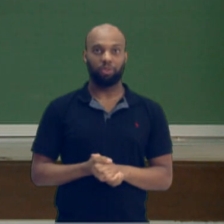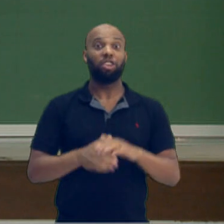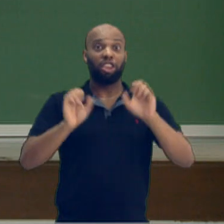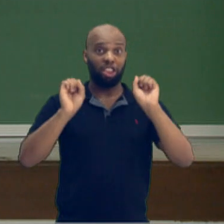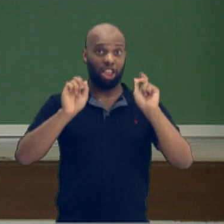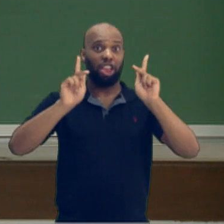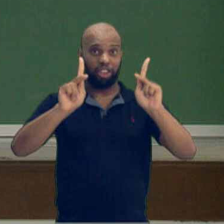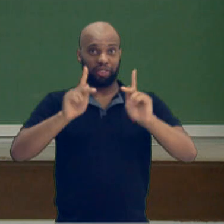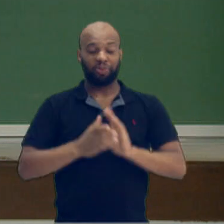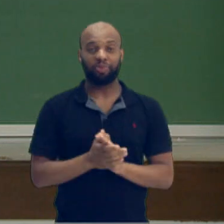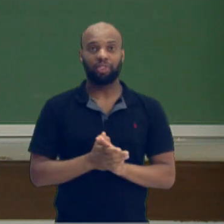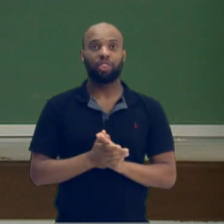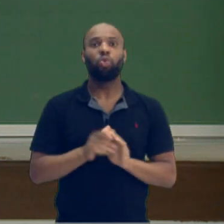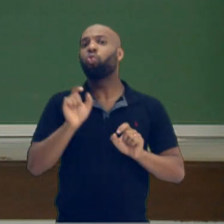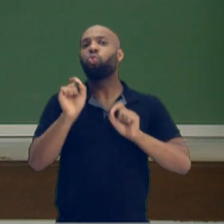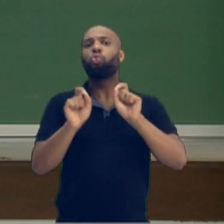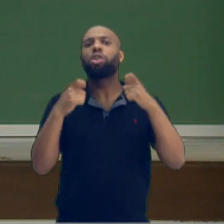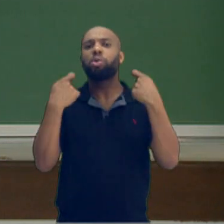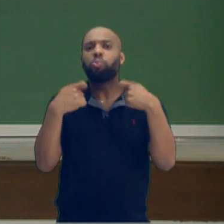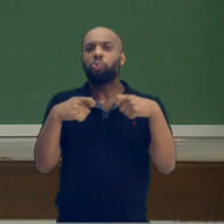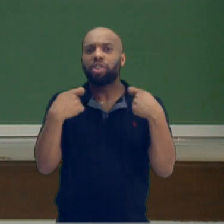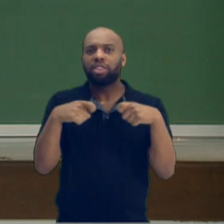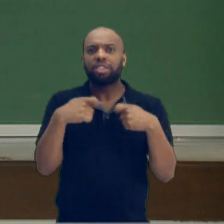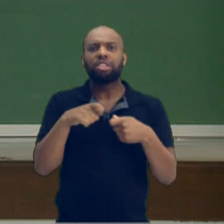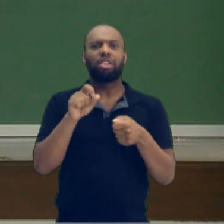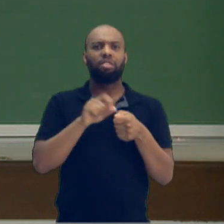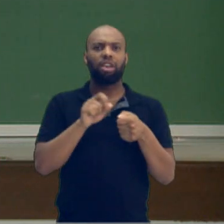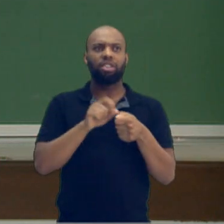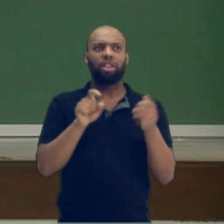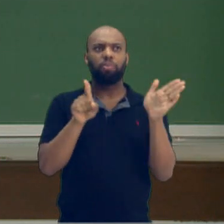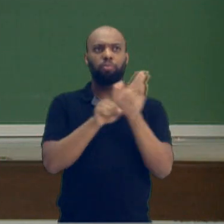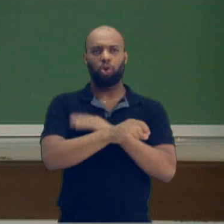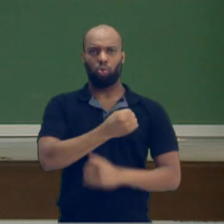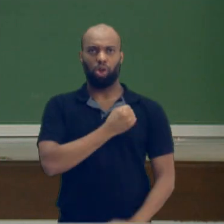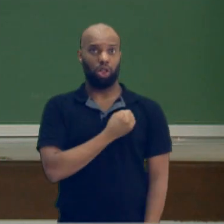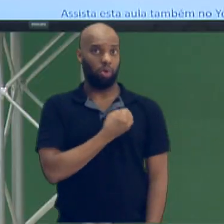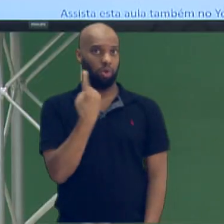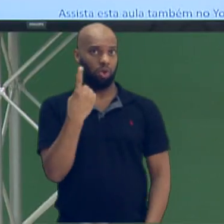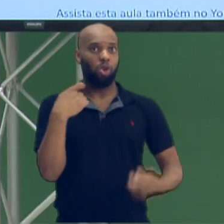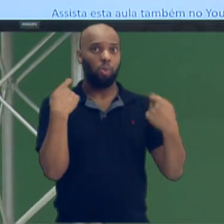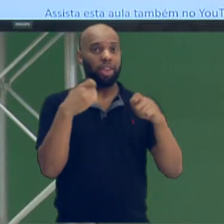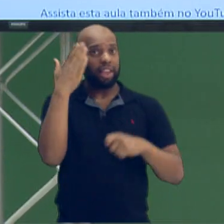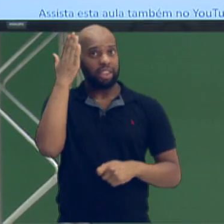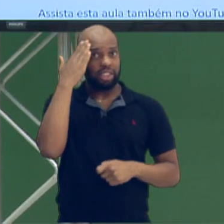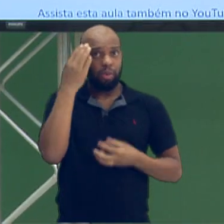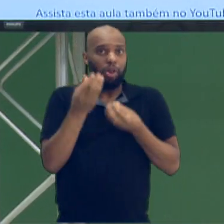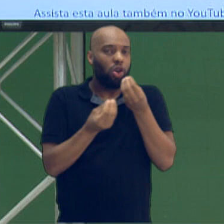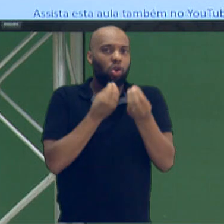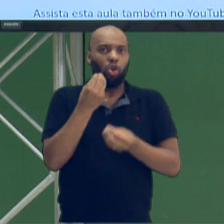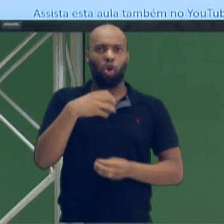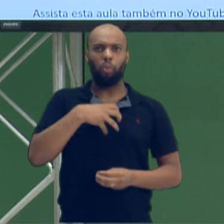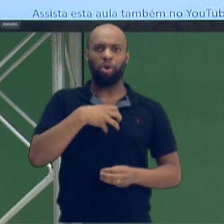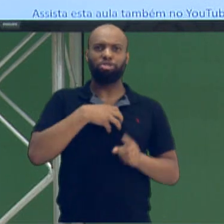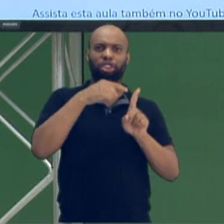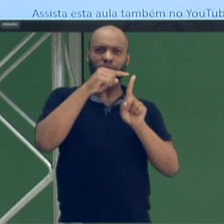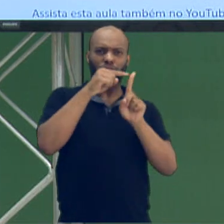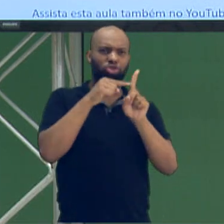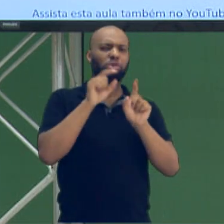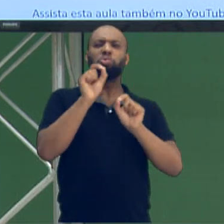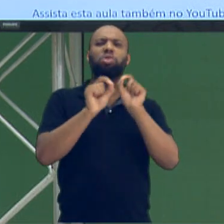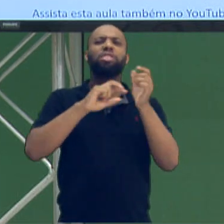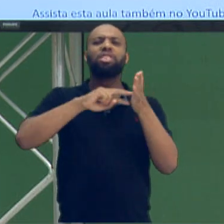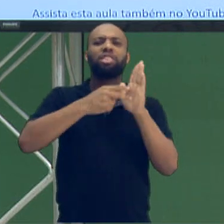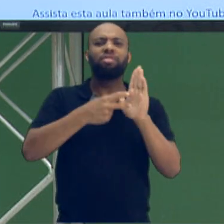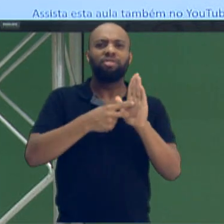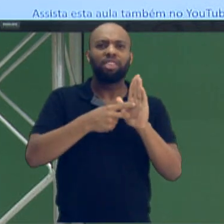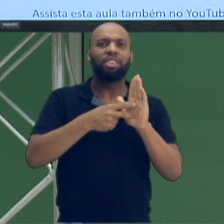Muito bem, então. O que a gente precisava fazer nesse primeiro exercício, então? A gente ia classificar a ordem dessas matrizes. O que é a ordem mesmo?